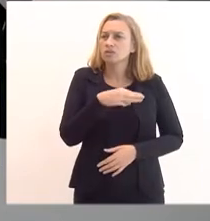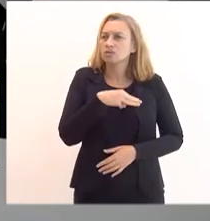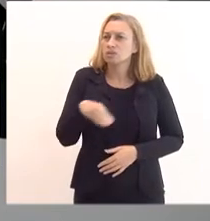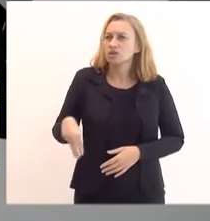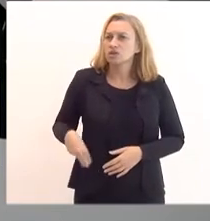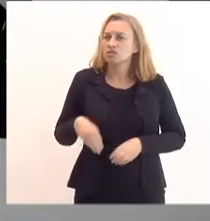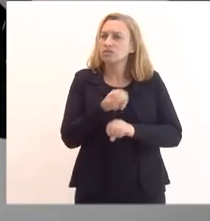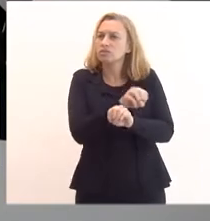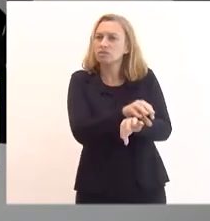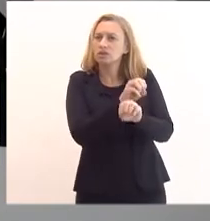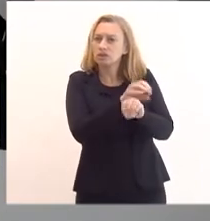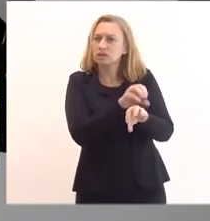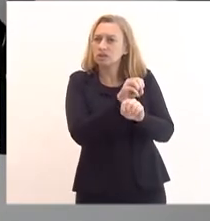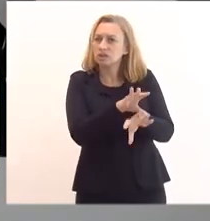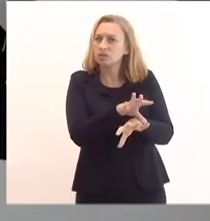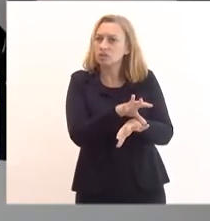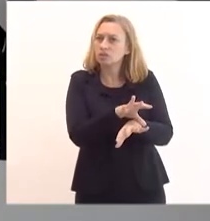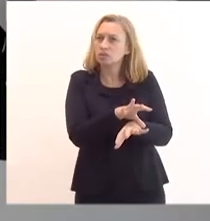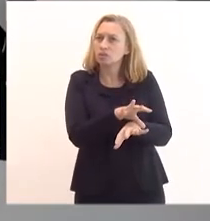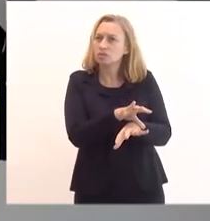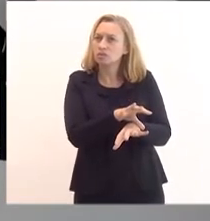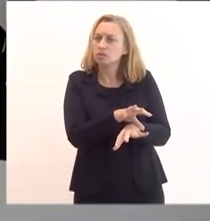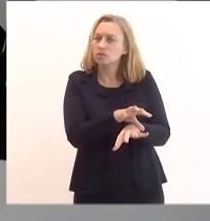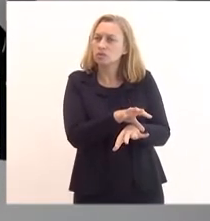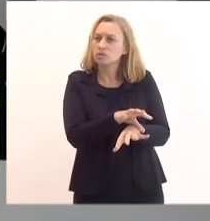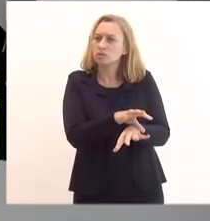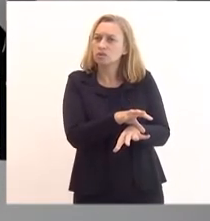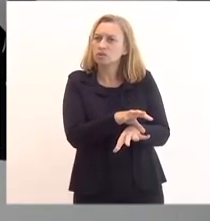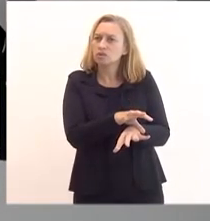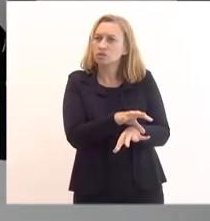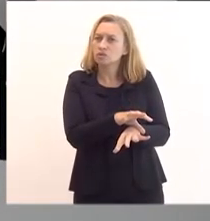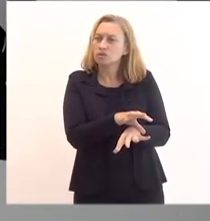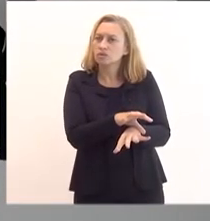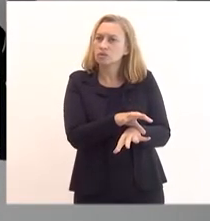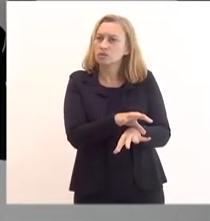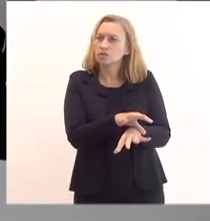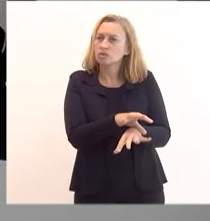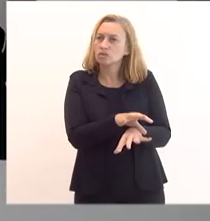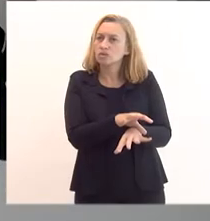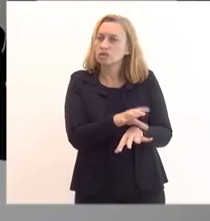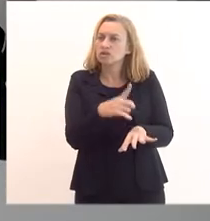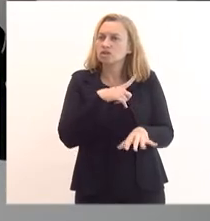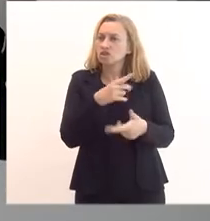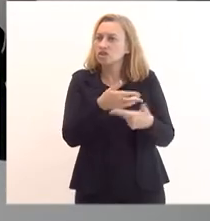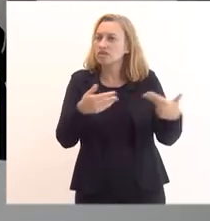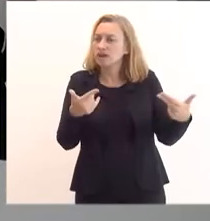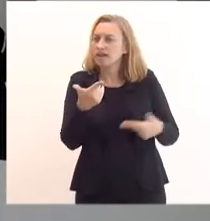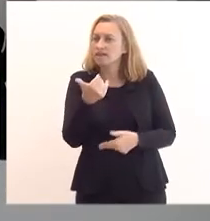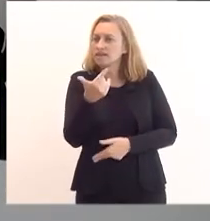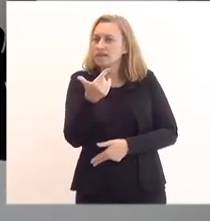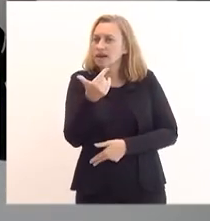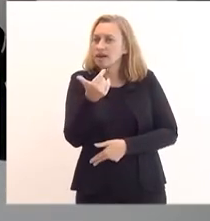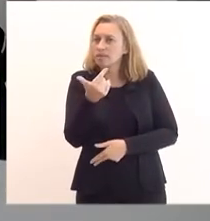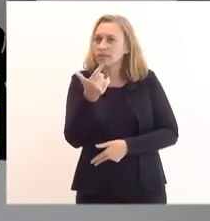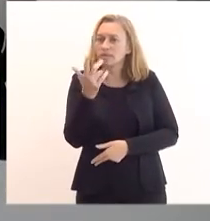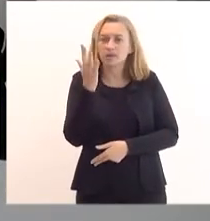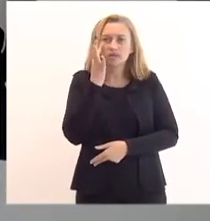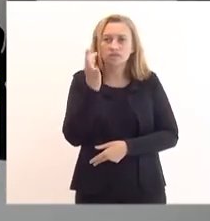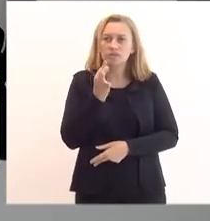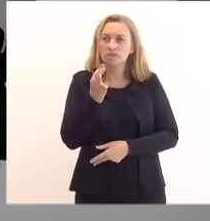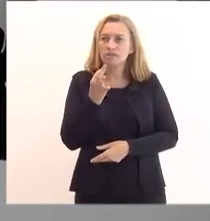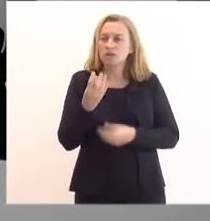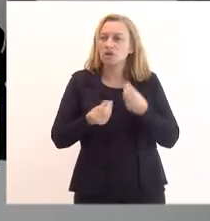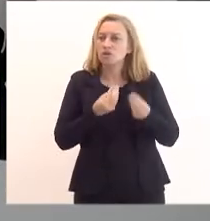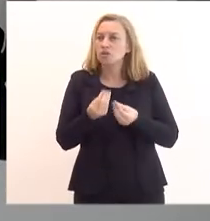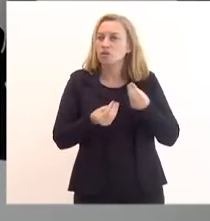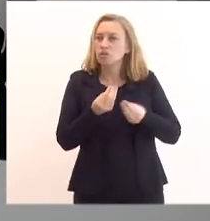ex-ministro da Educação era um colecionador, mas ele não soube nem transportar sua